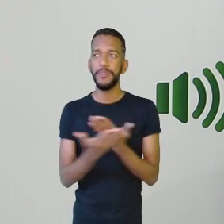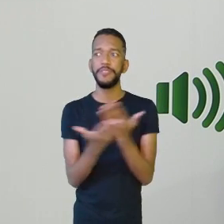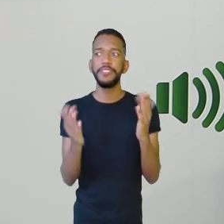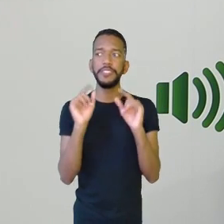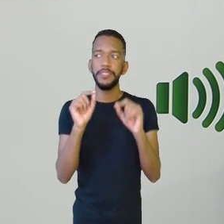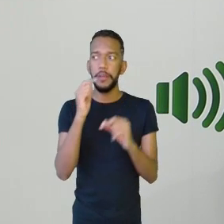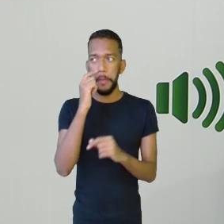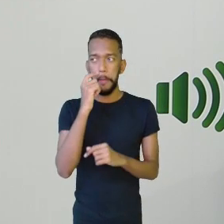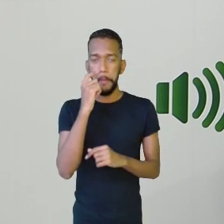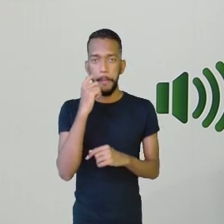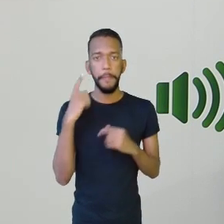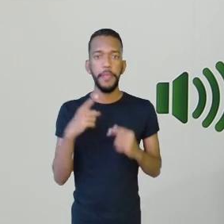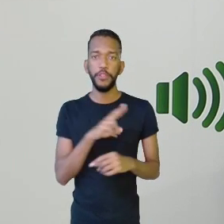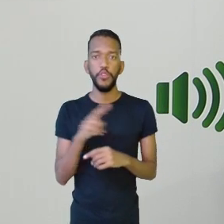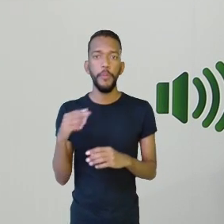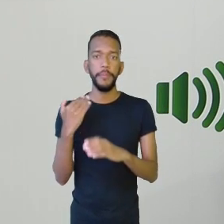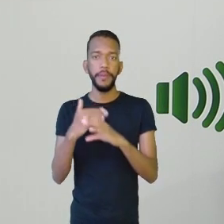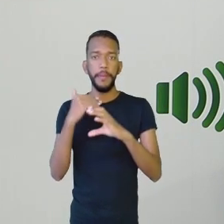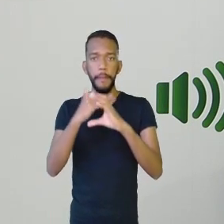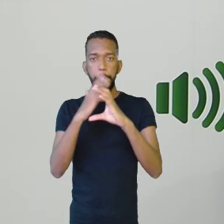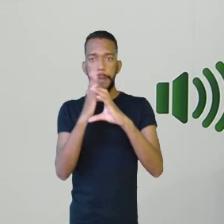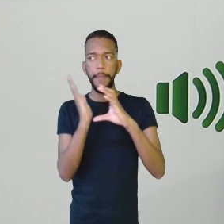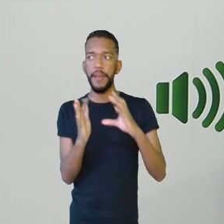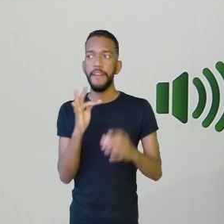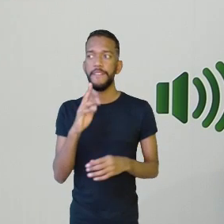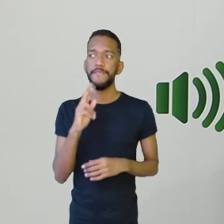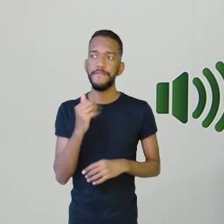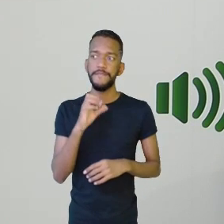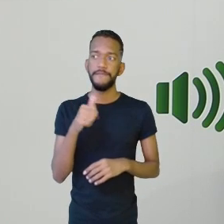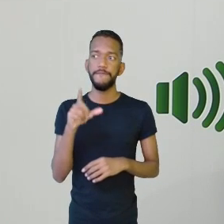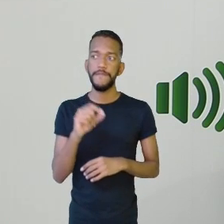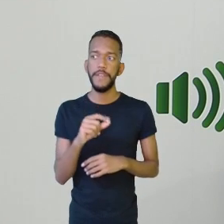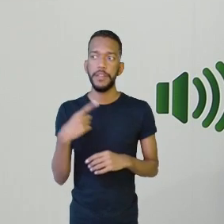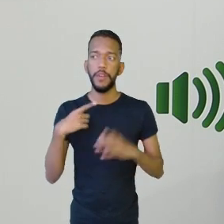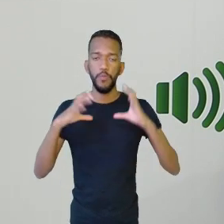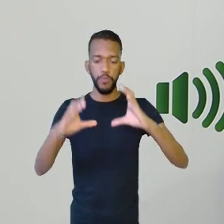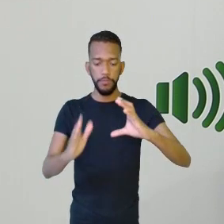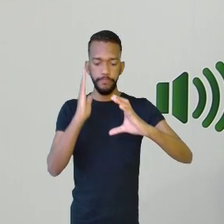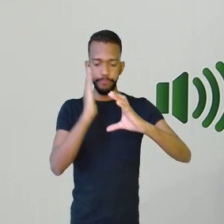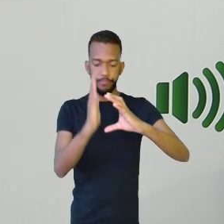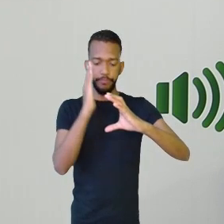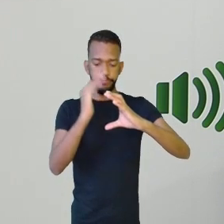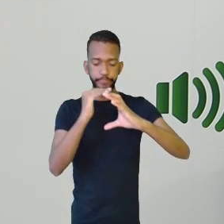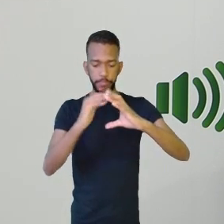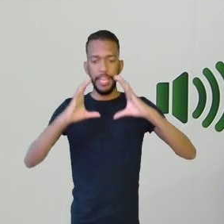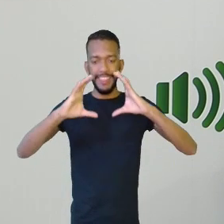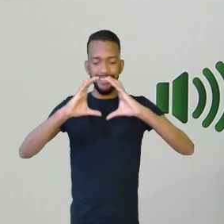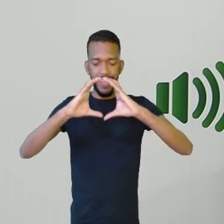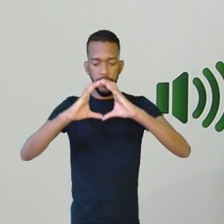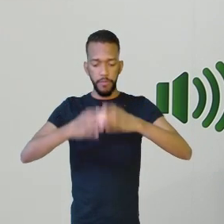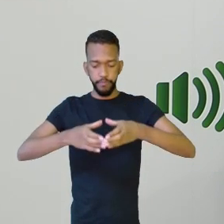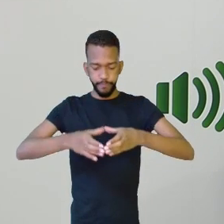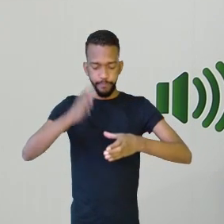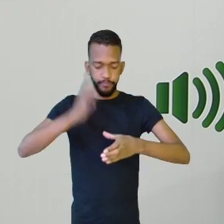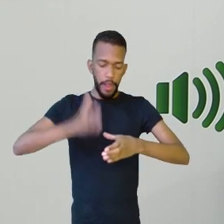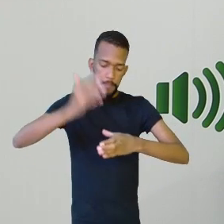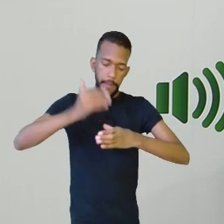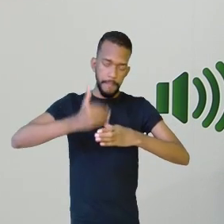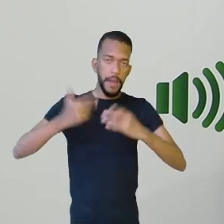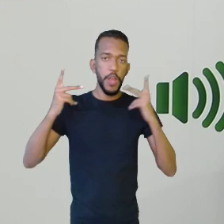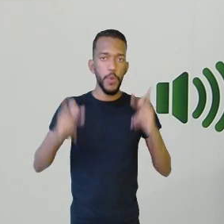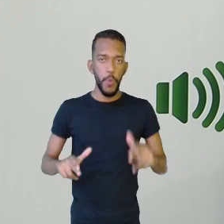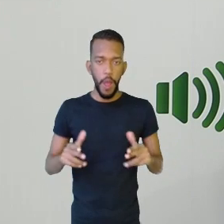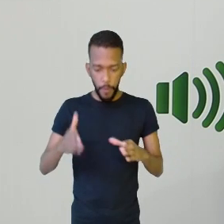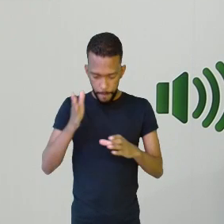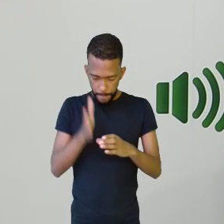Então, isso é fração, quando eu tenho um inteiro dividido em partes